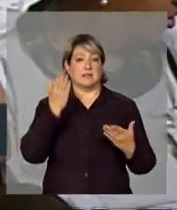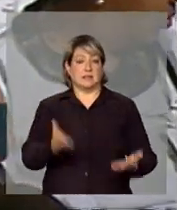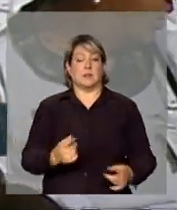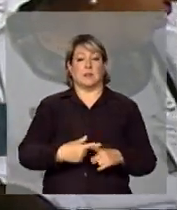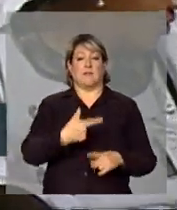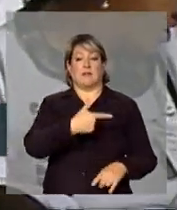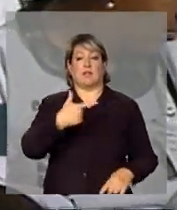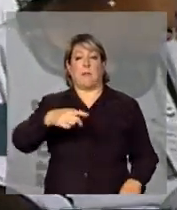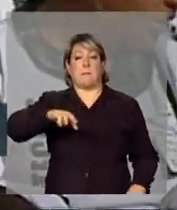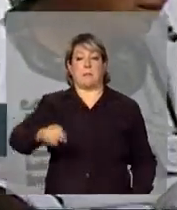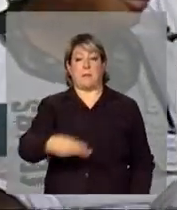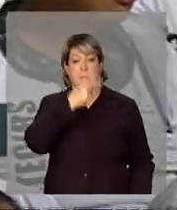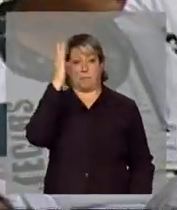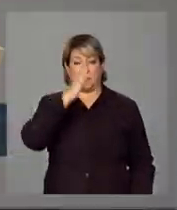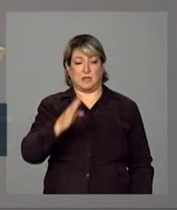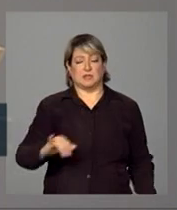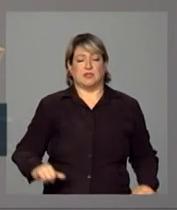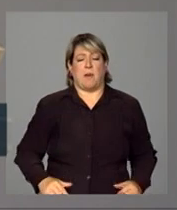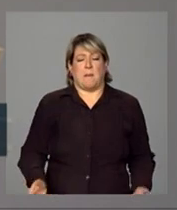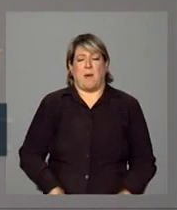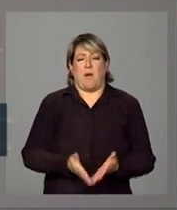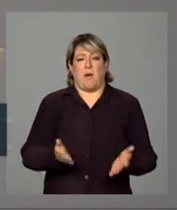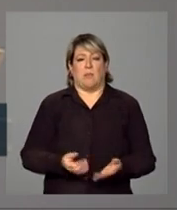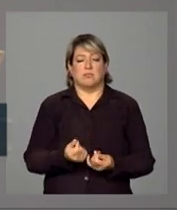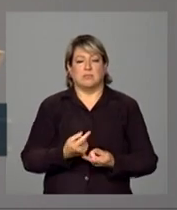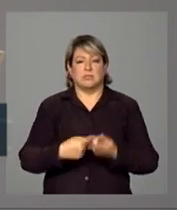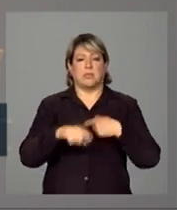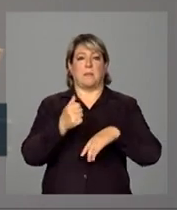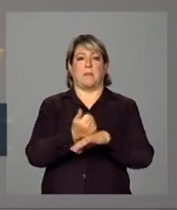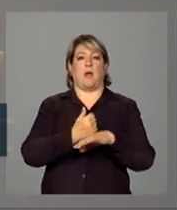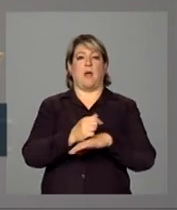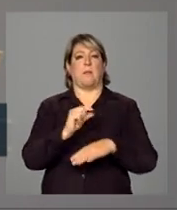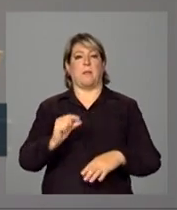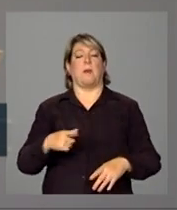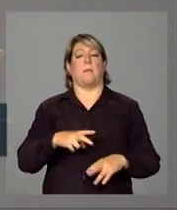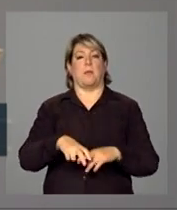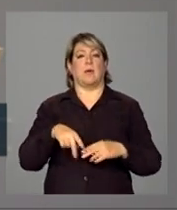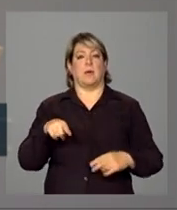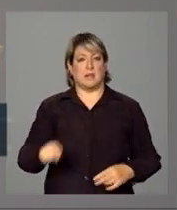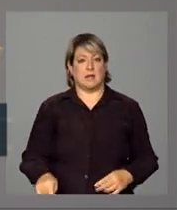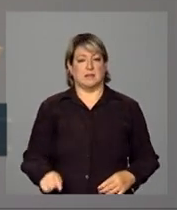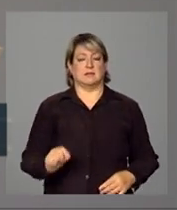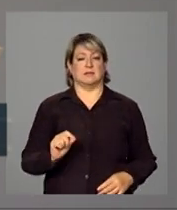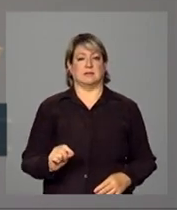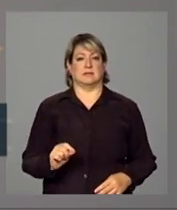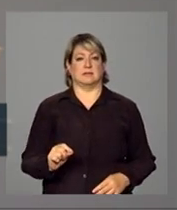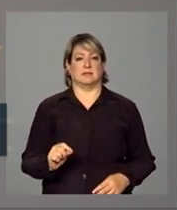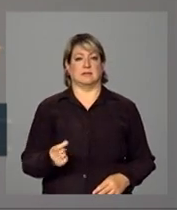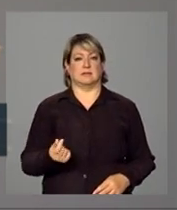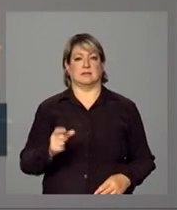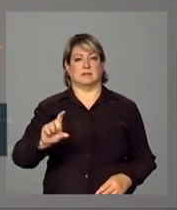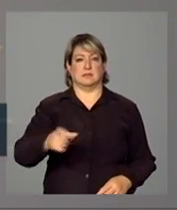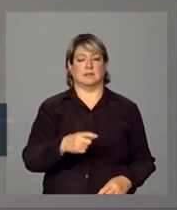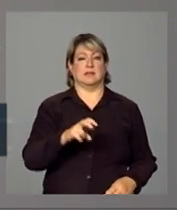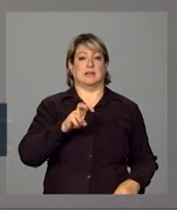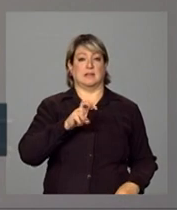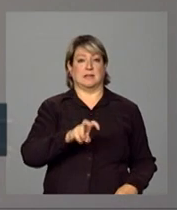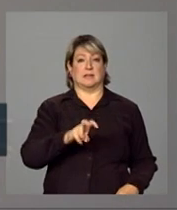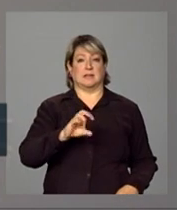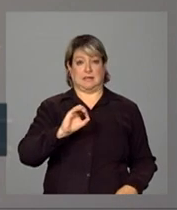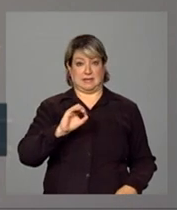brasileiros saíram da extrema pobreza desde o início do seu governo, presidenta Dilma. Destes,